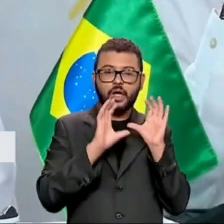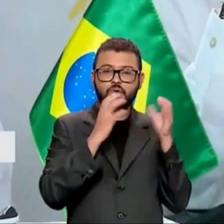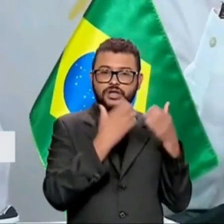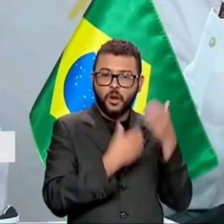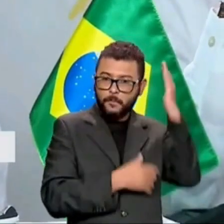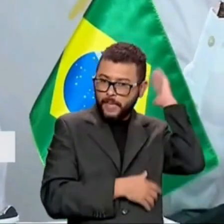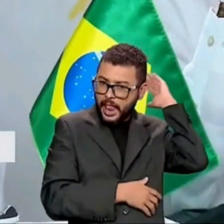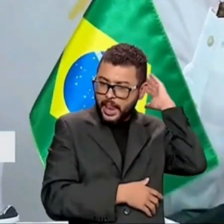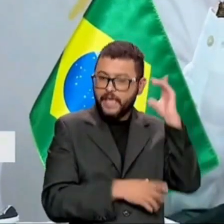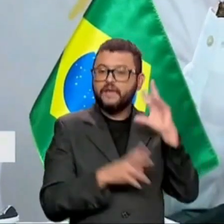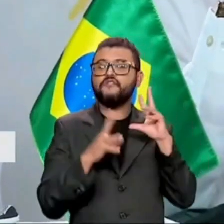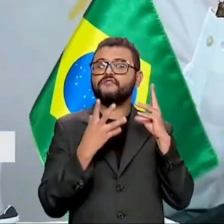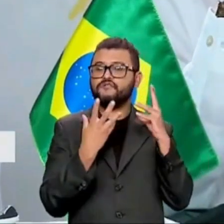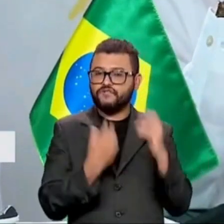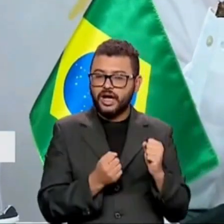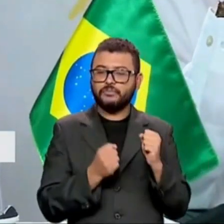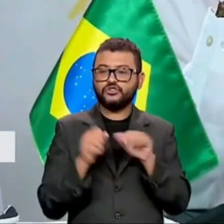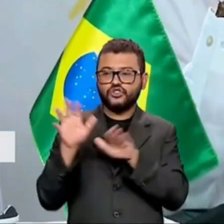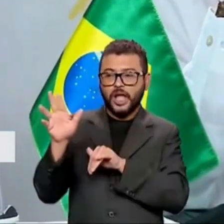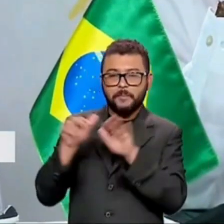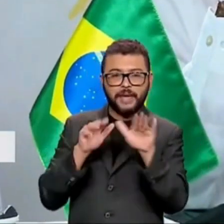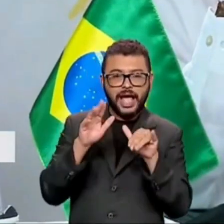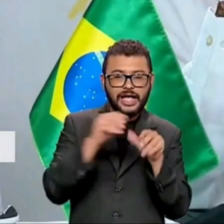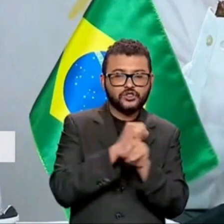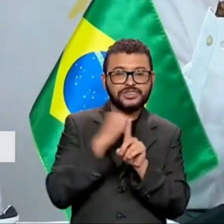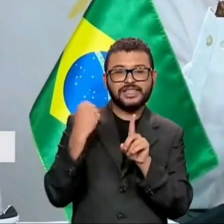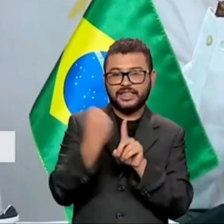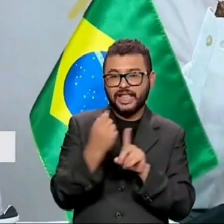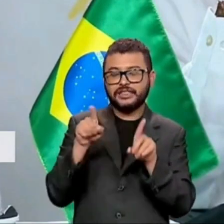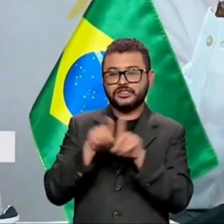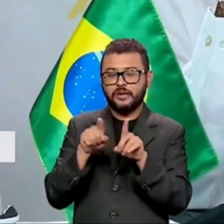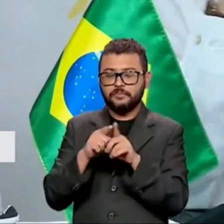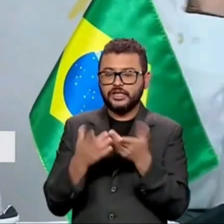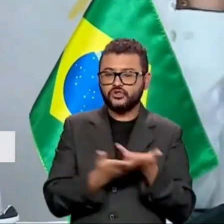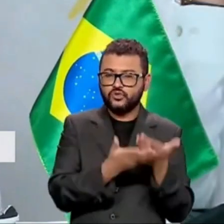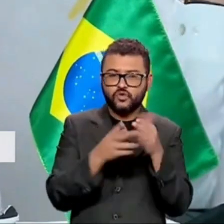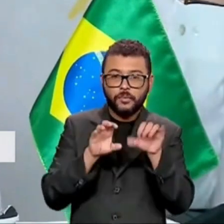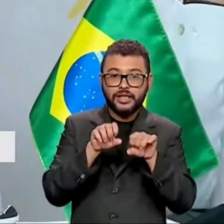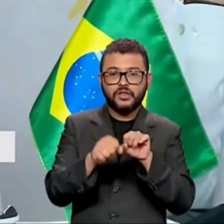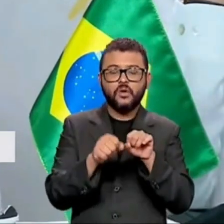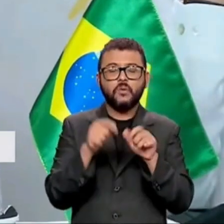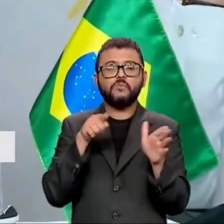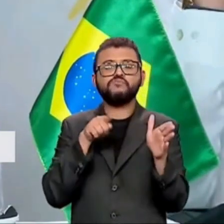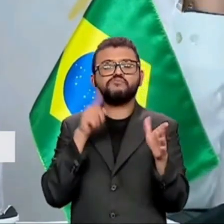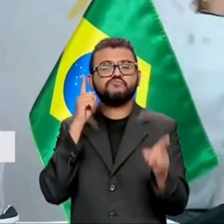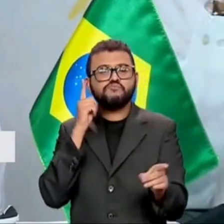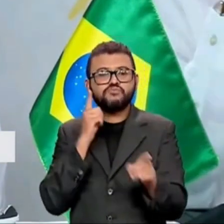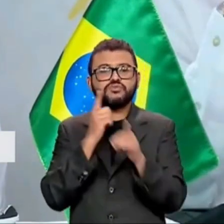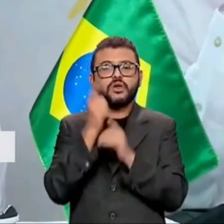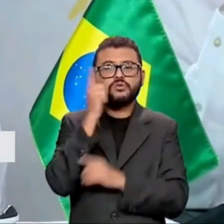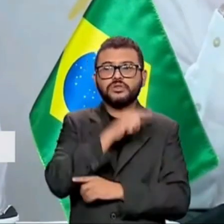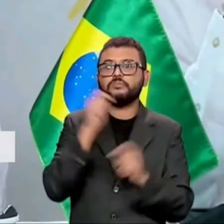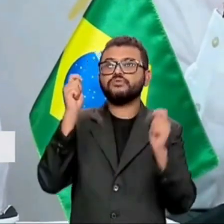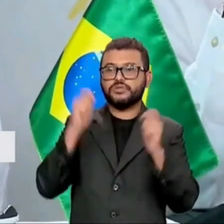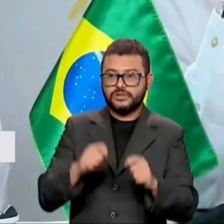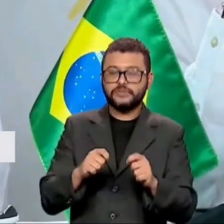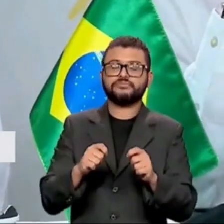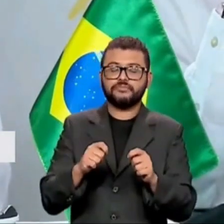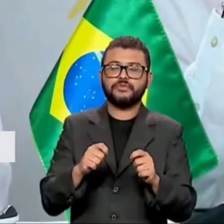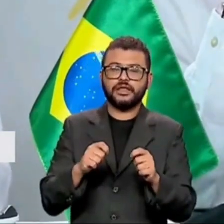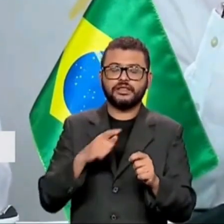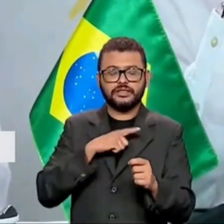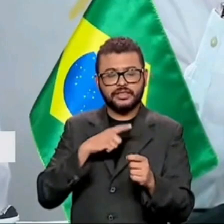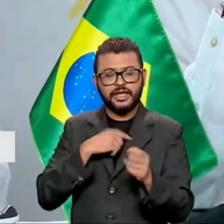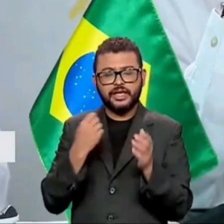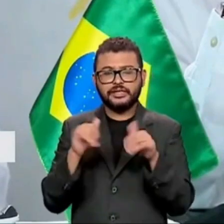Belém, reuniremos a sociedade civil e a academia em sessões que resultarão em recomendações